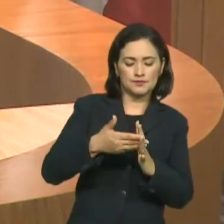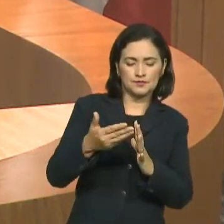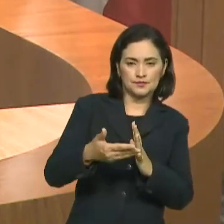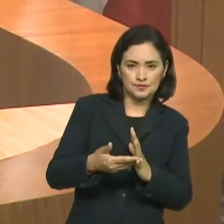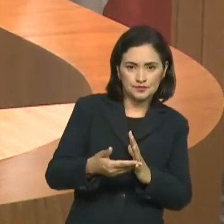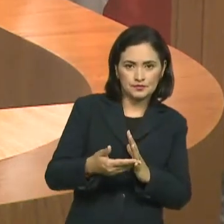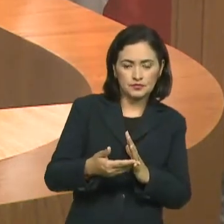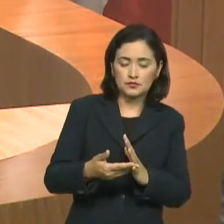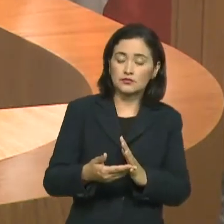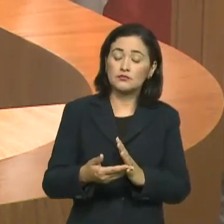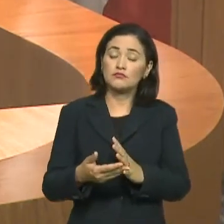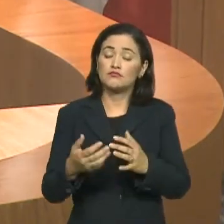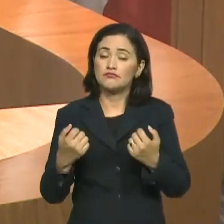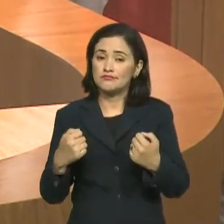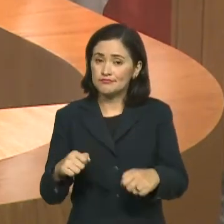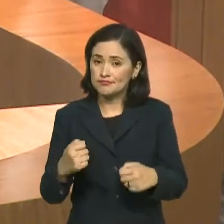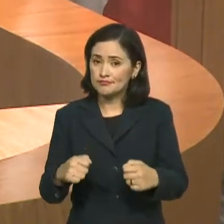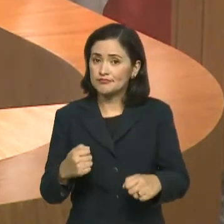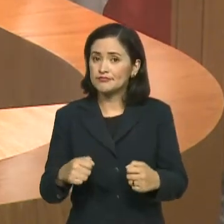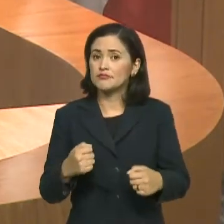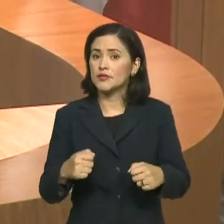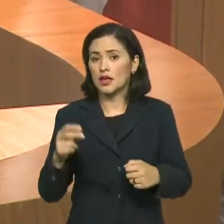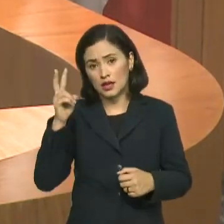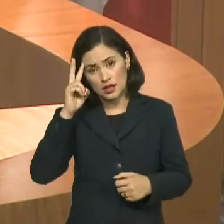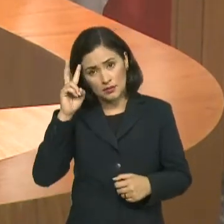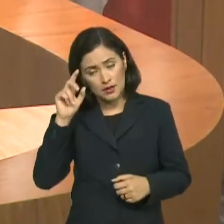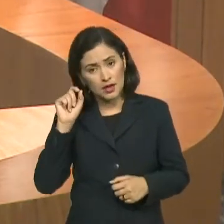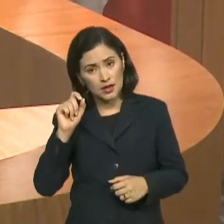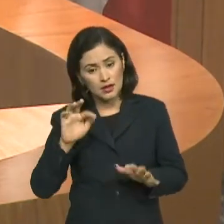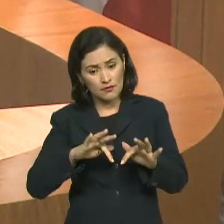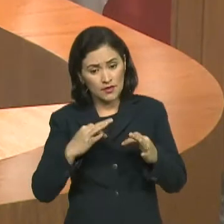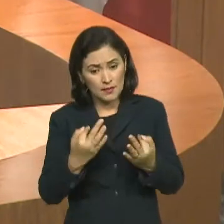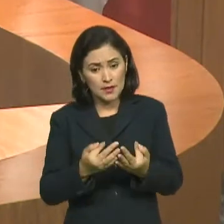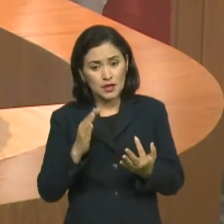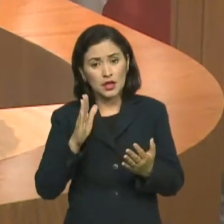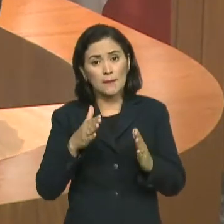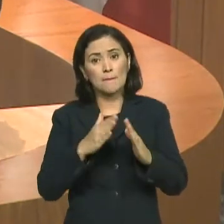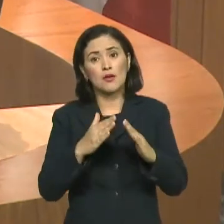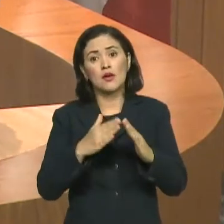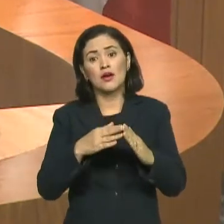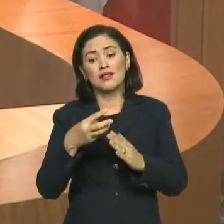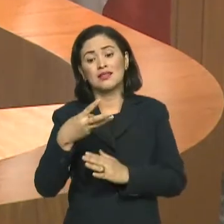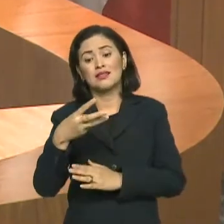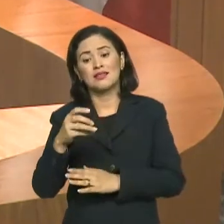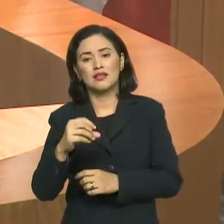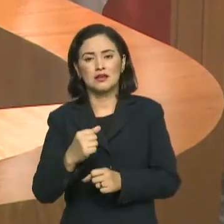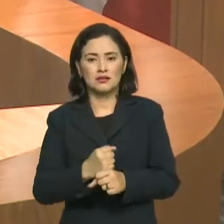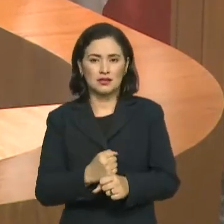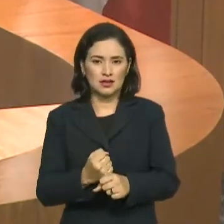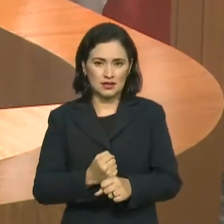famílias estão há 20, 30 anos naquela área, sem considerar